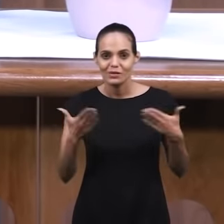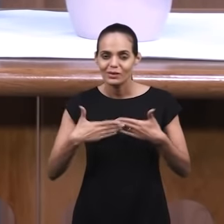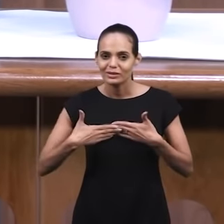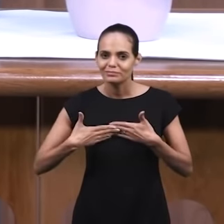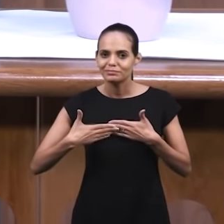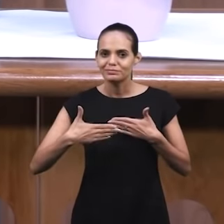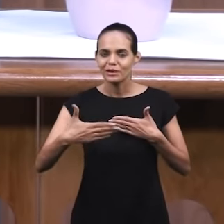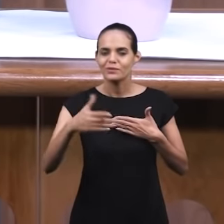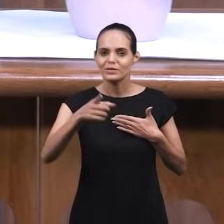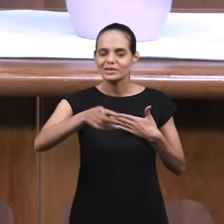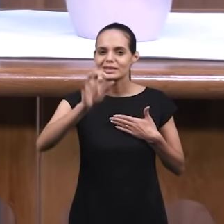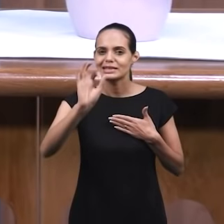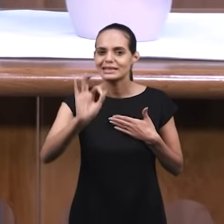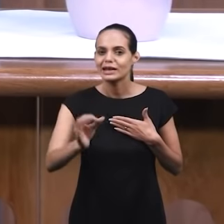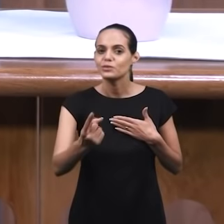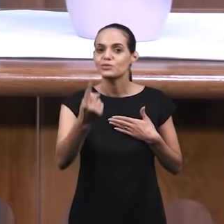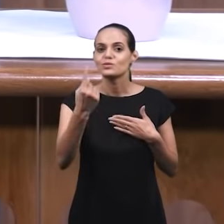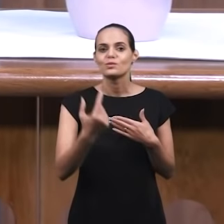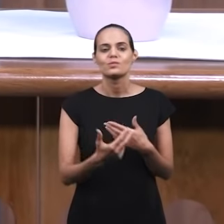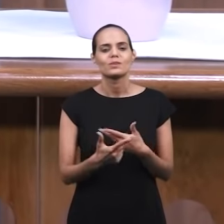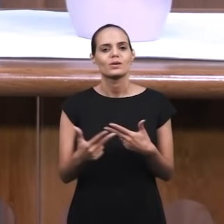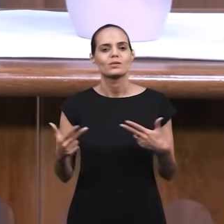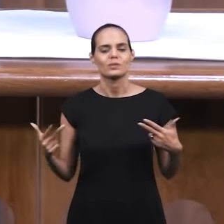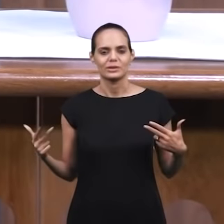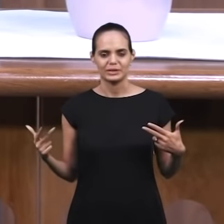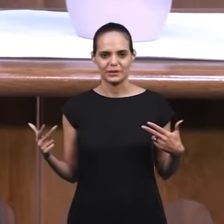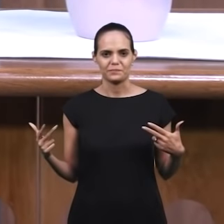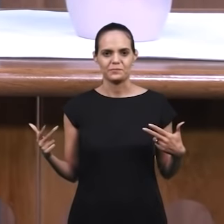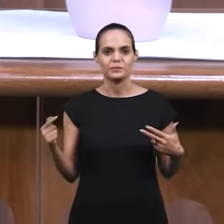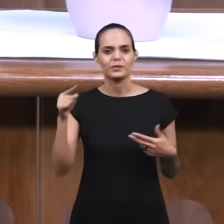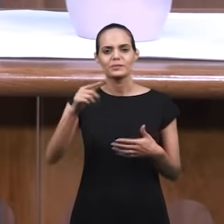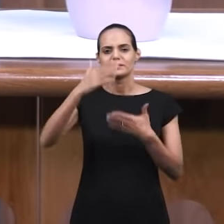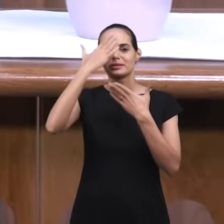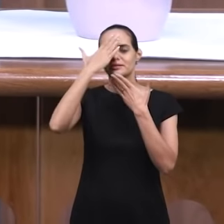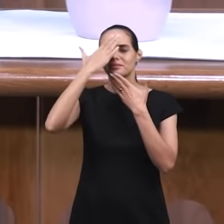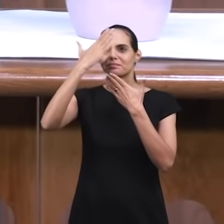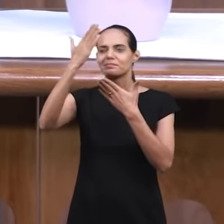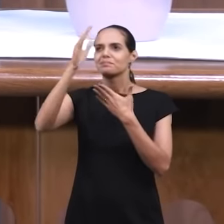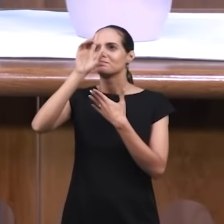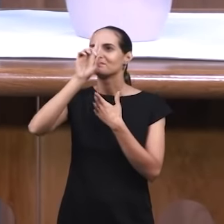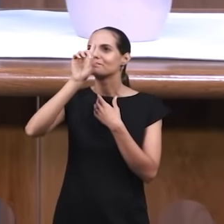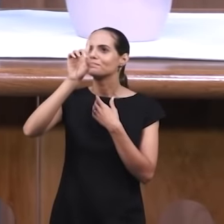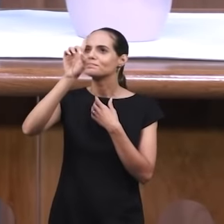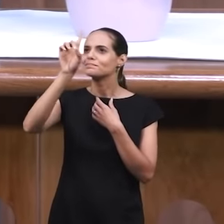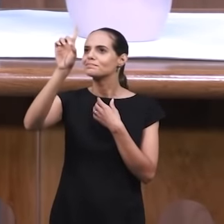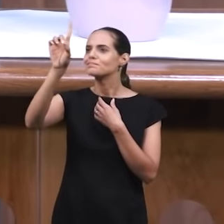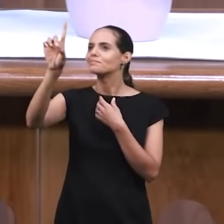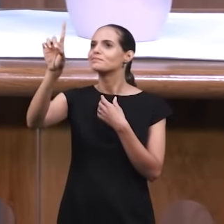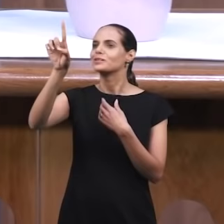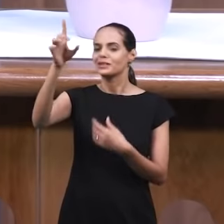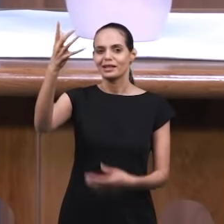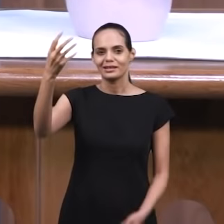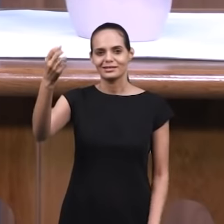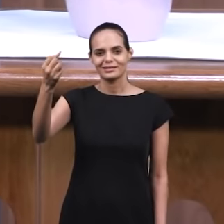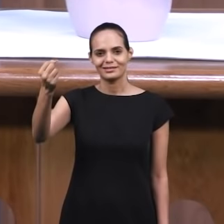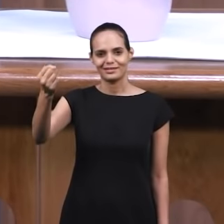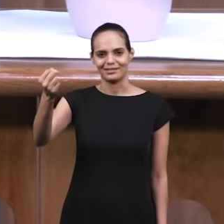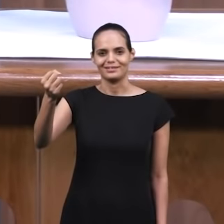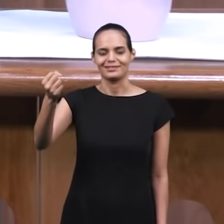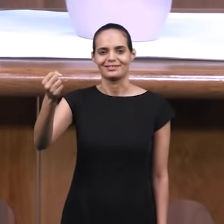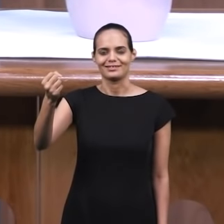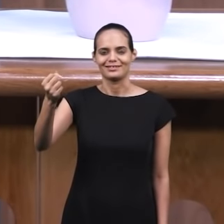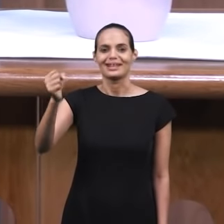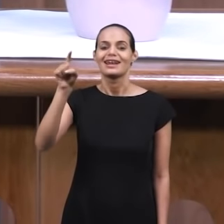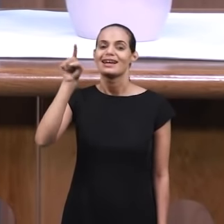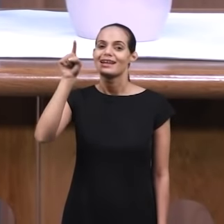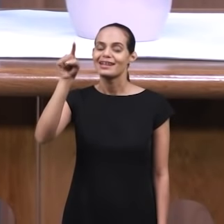pode estar certo de uma coisa: que à medida em que a sua gratidão chegar diante de Deus, Ele repetirá